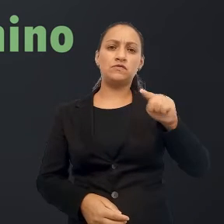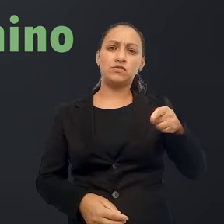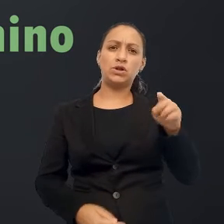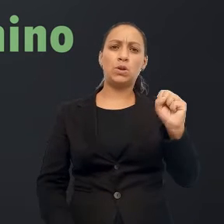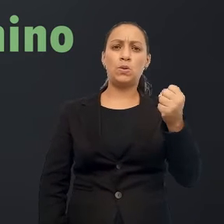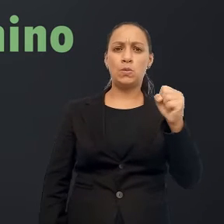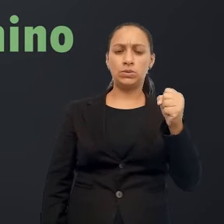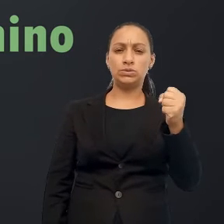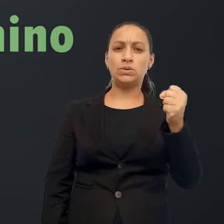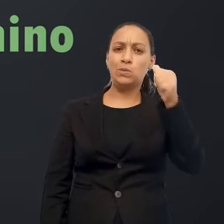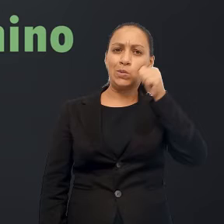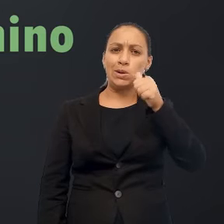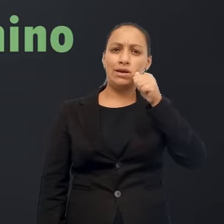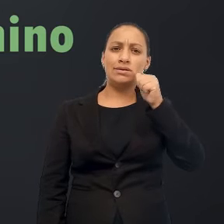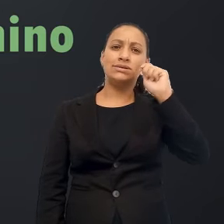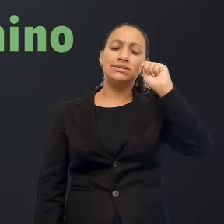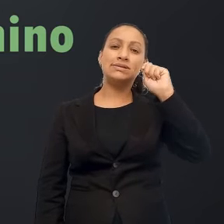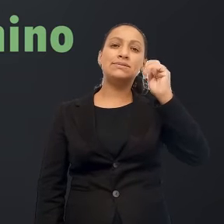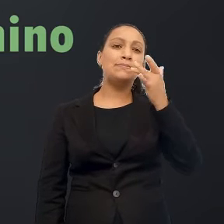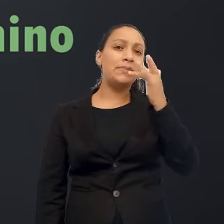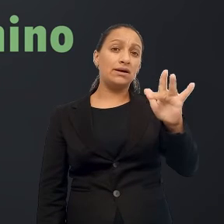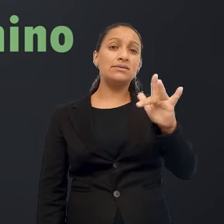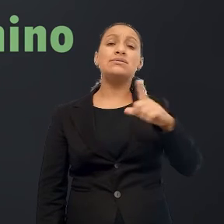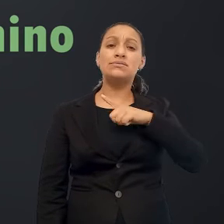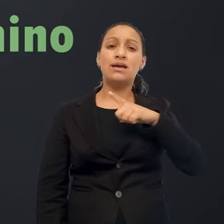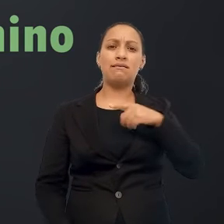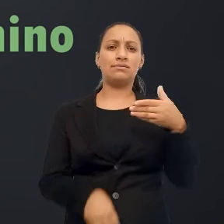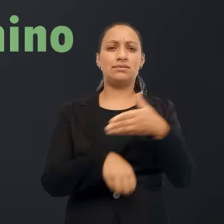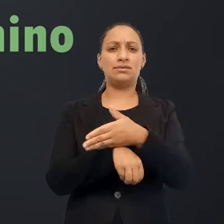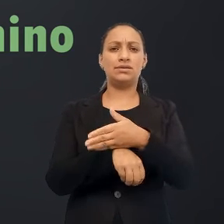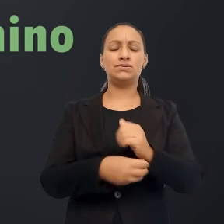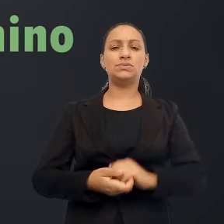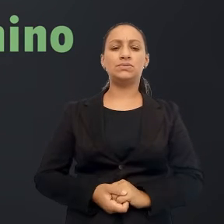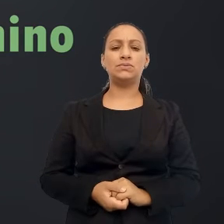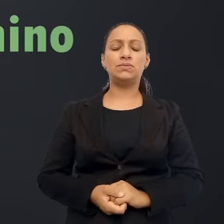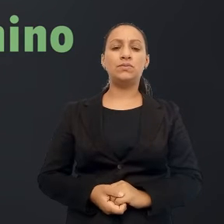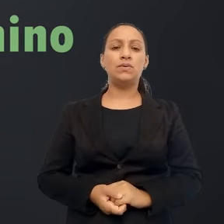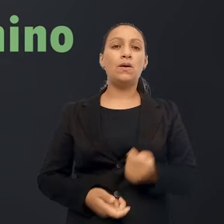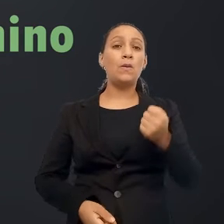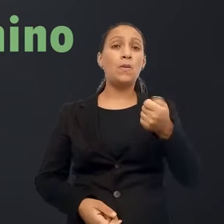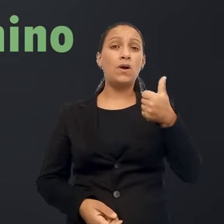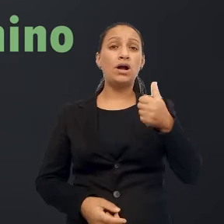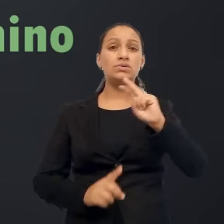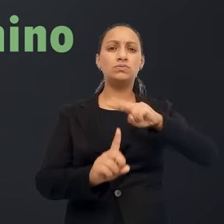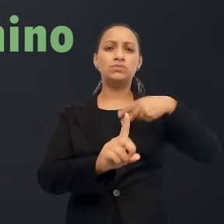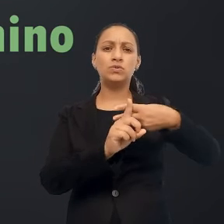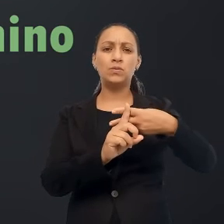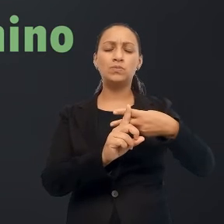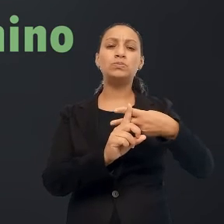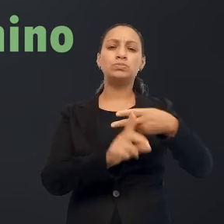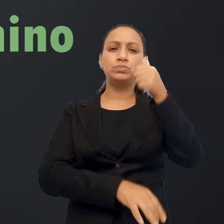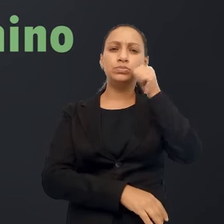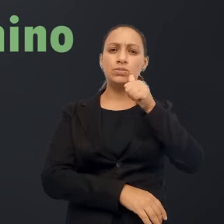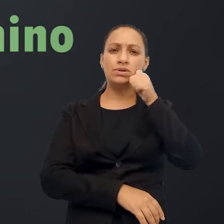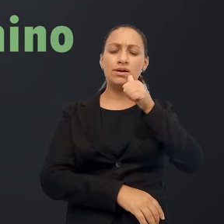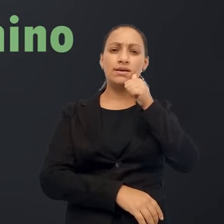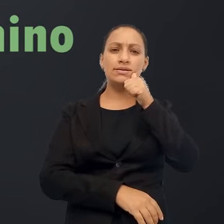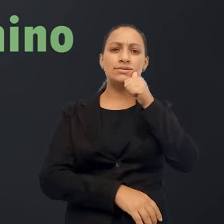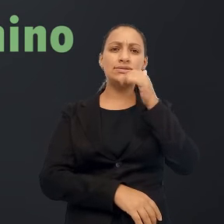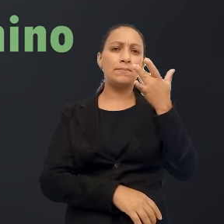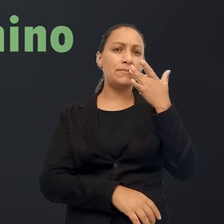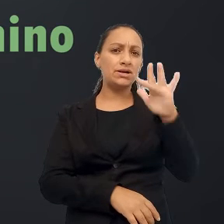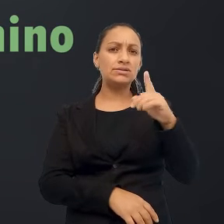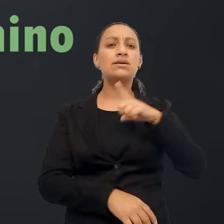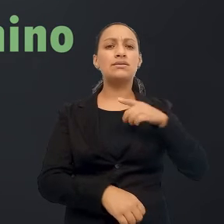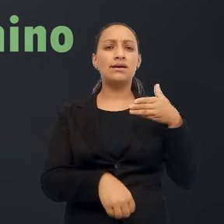23,8% das mulheres brancas têm. Então, é quase o dobro de mulheres brancas que